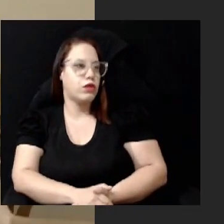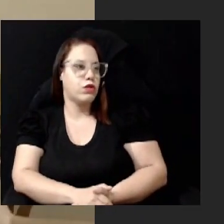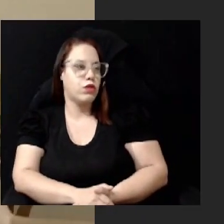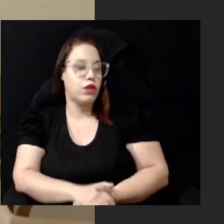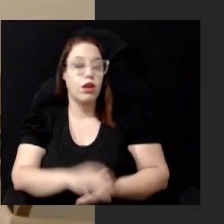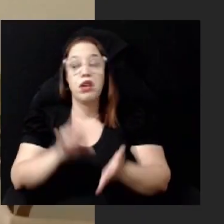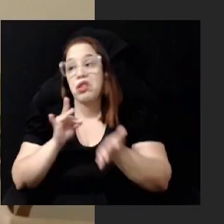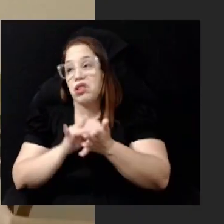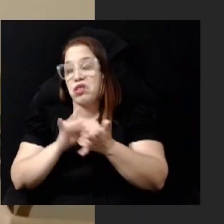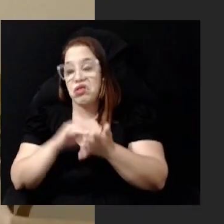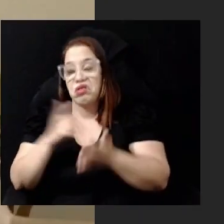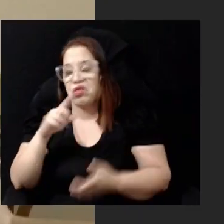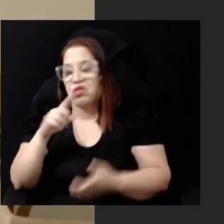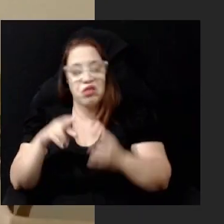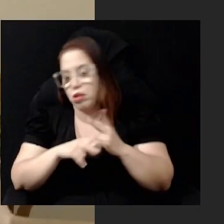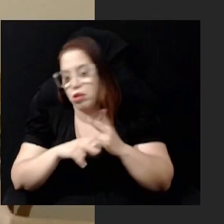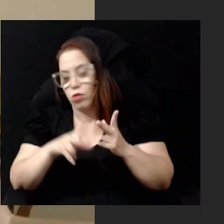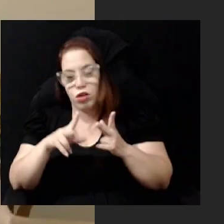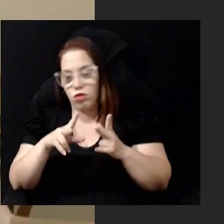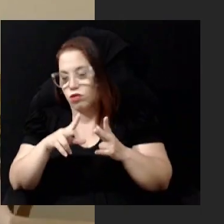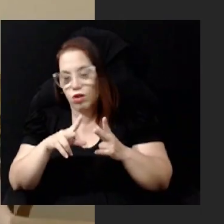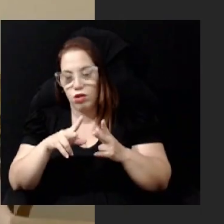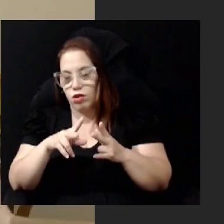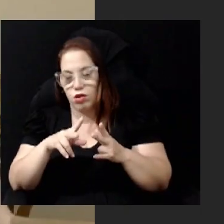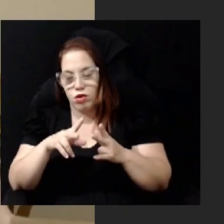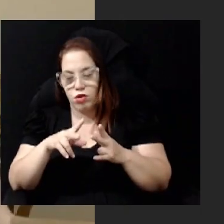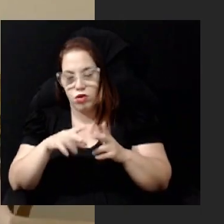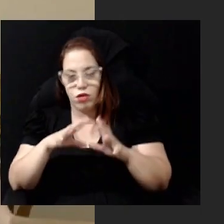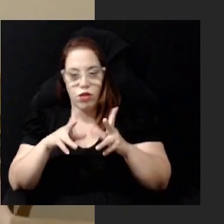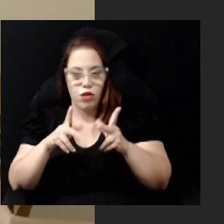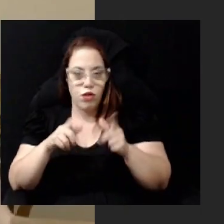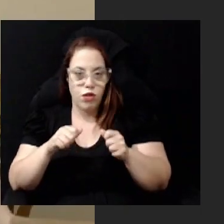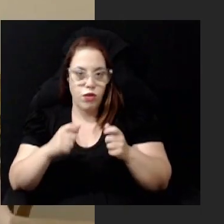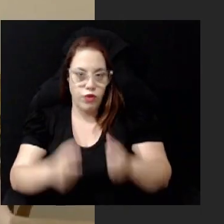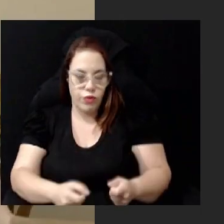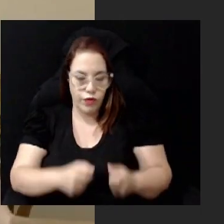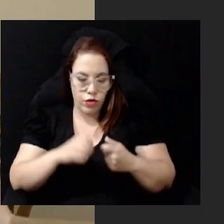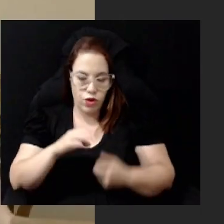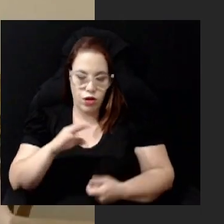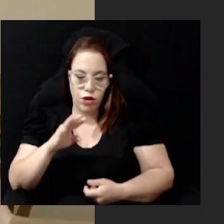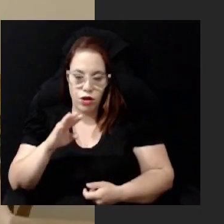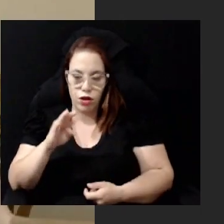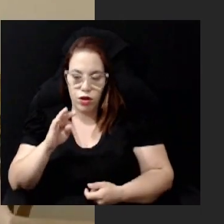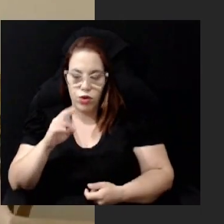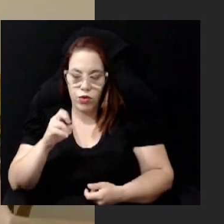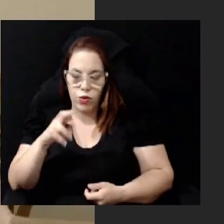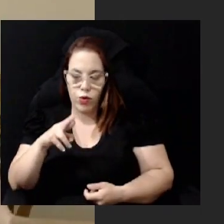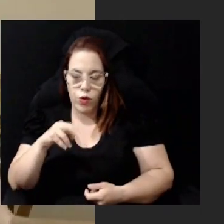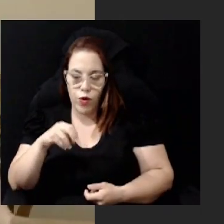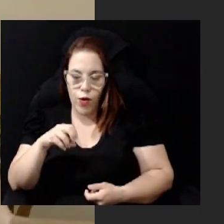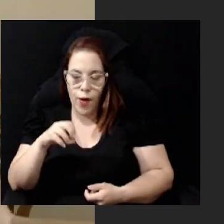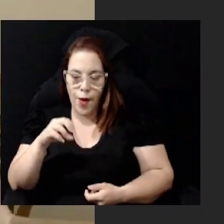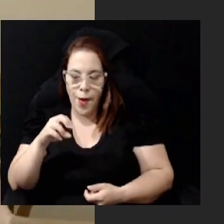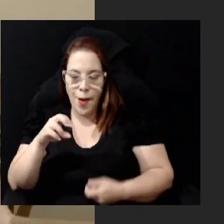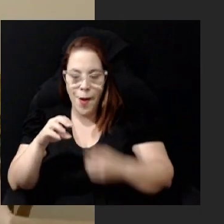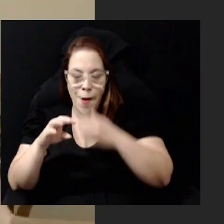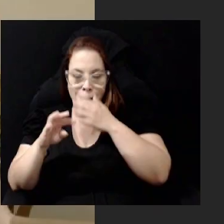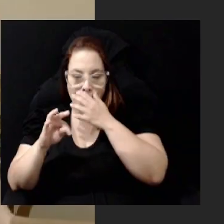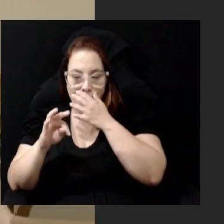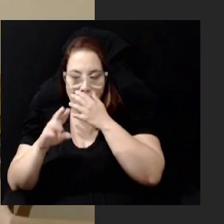Na verdade, não tem muita diferença, né? Todos esses tumores, o osteosarcoma, o sarcoma de